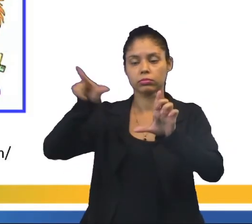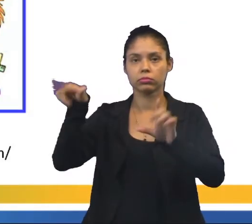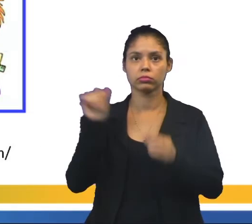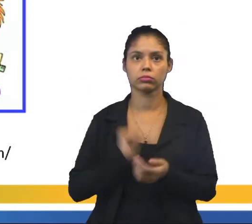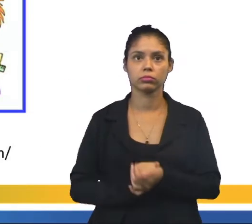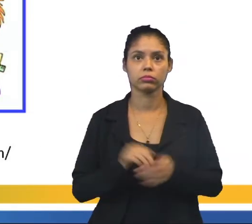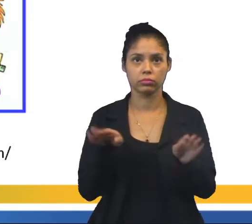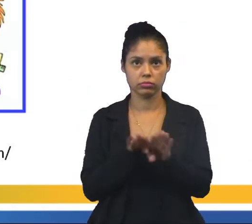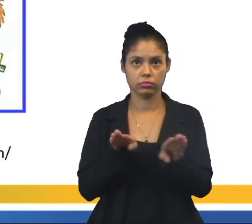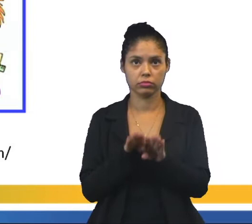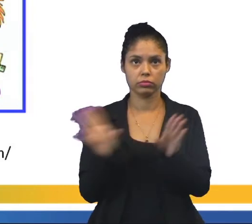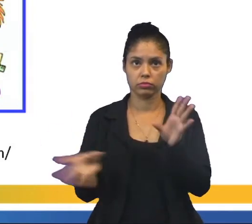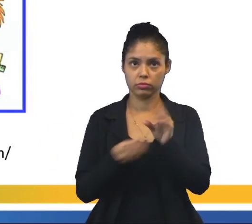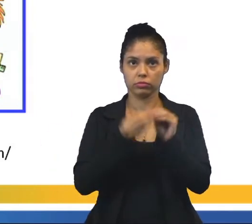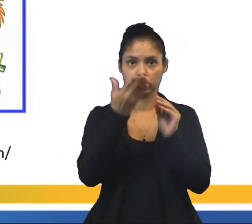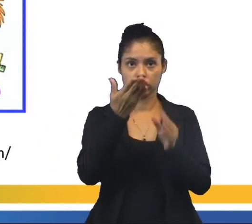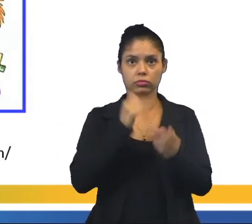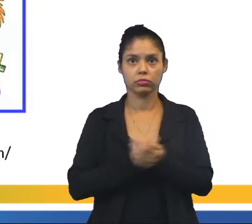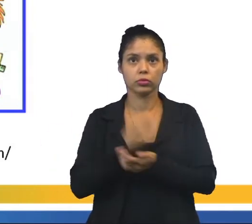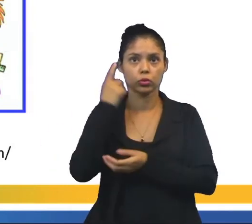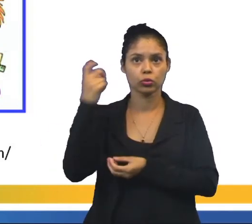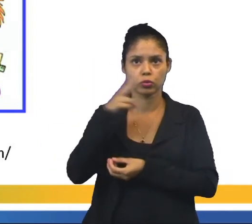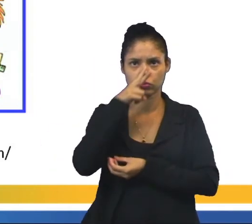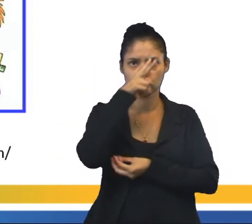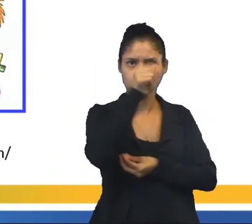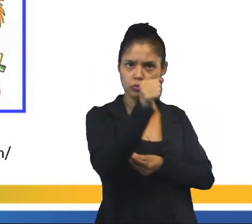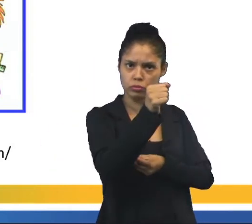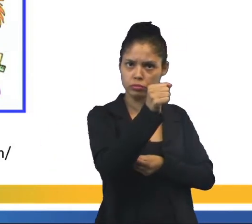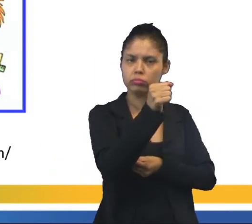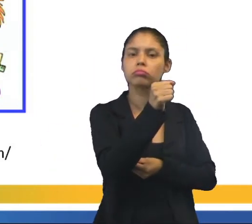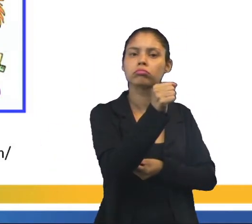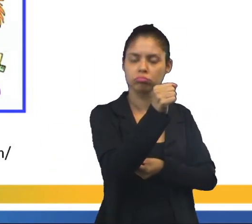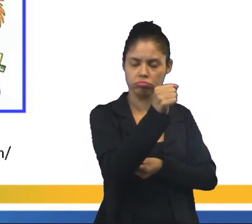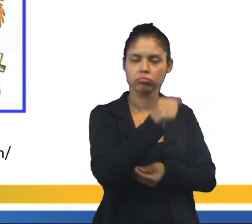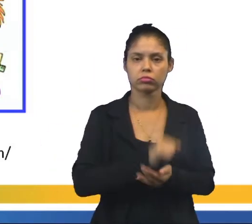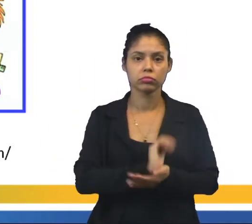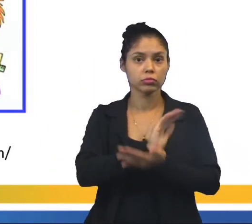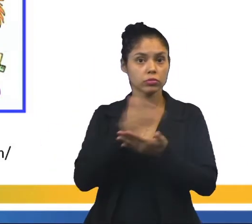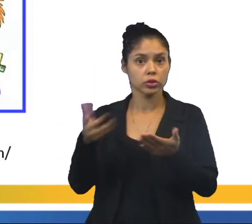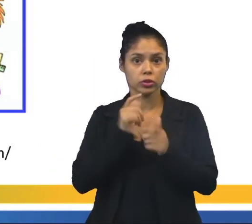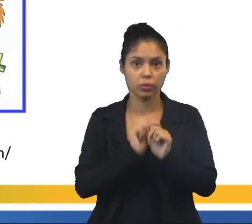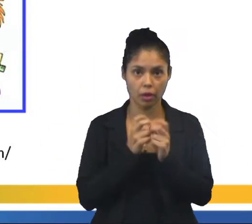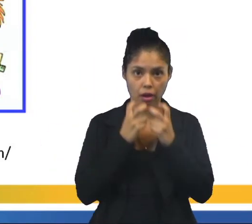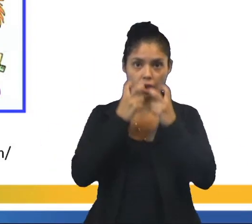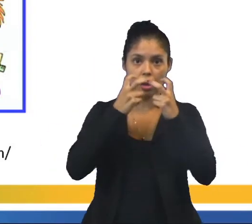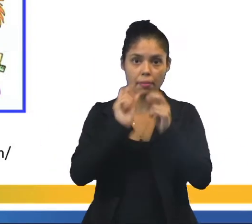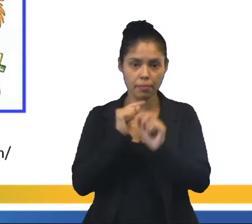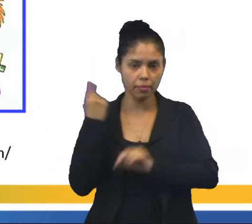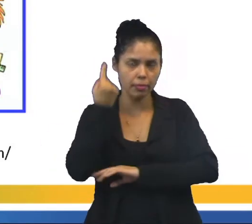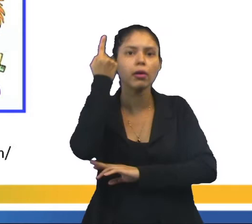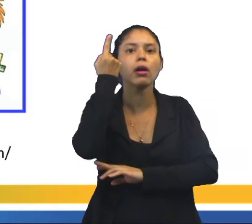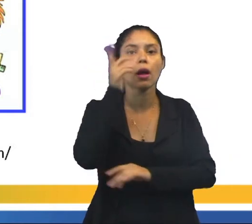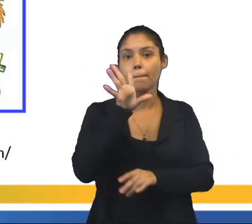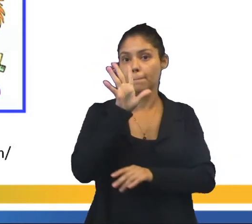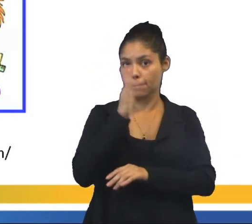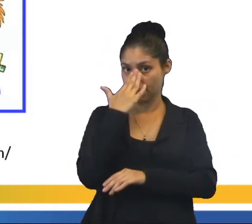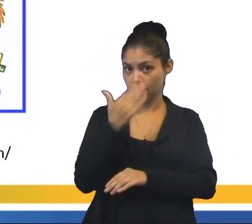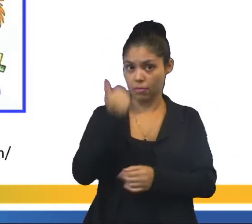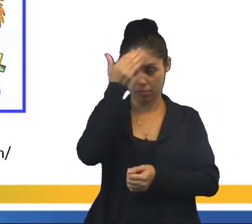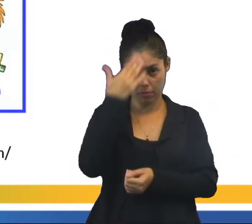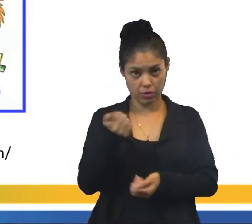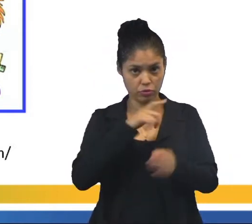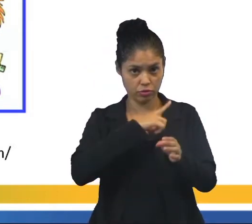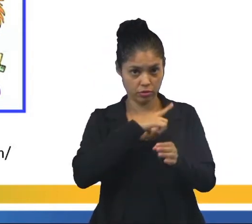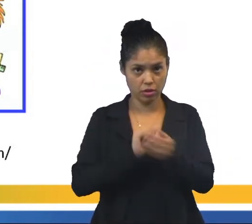E coloquei agora ali, ó, o som forte, maior intensidade. Quanto mais o som mais forte, você tem uma maior intensidade,